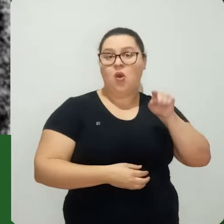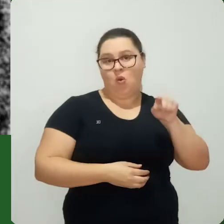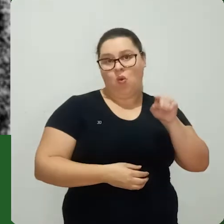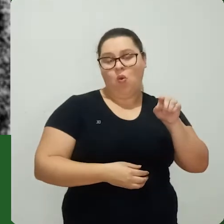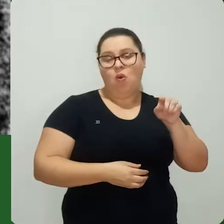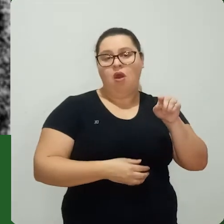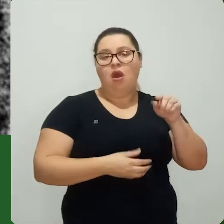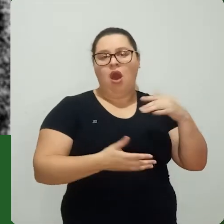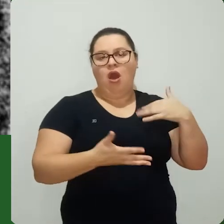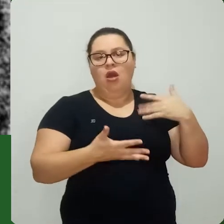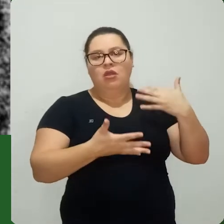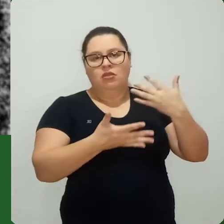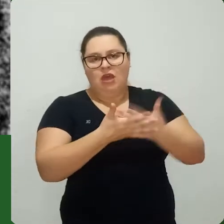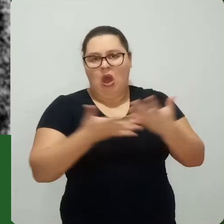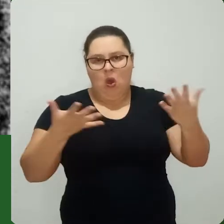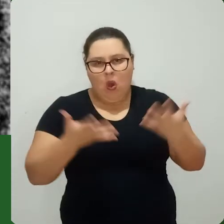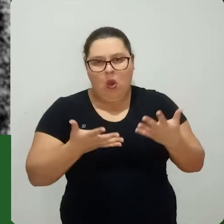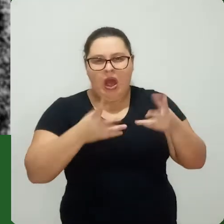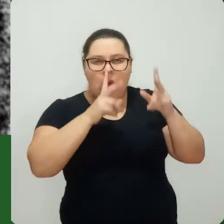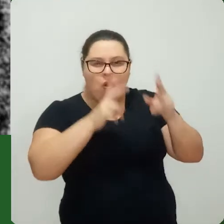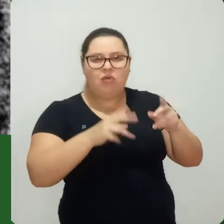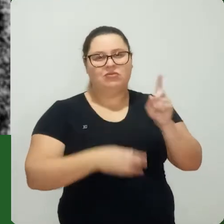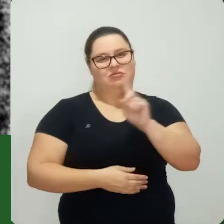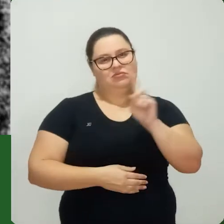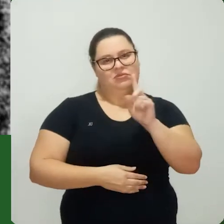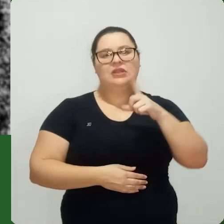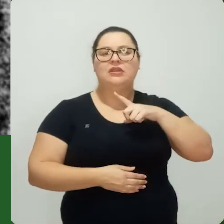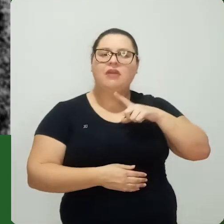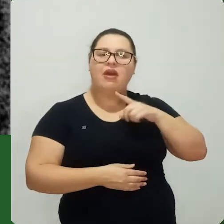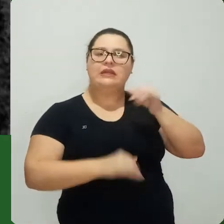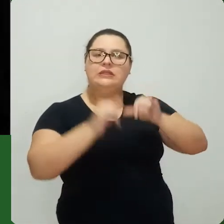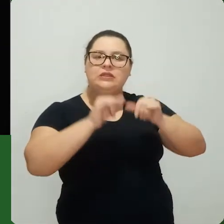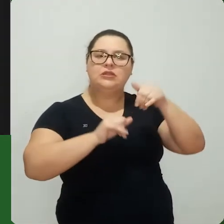gente conseguisse visualizar tal como provavelmente foi naquele período.